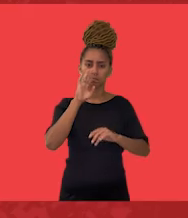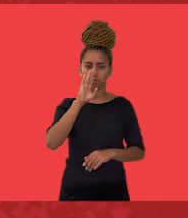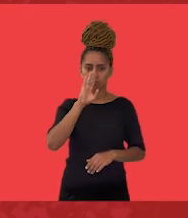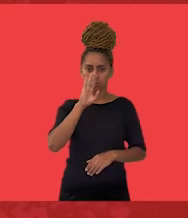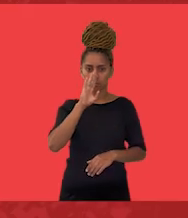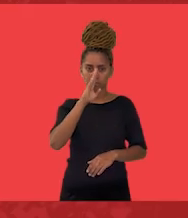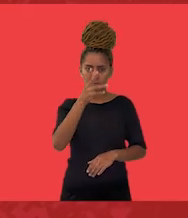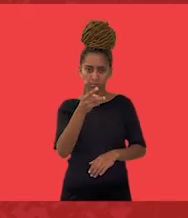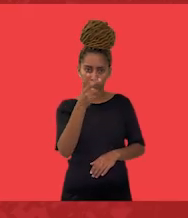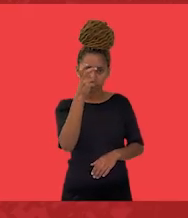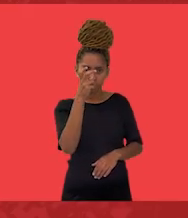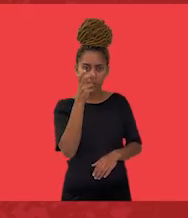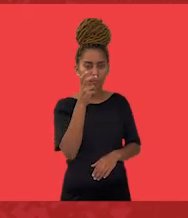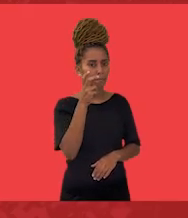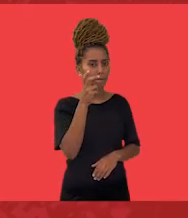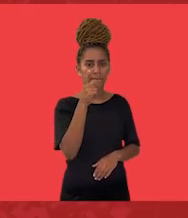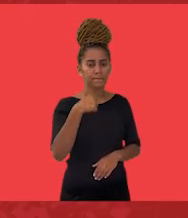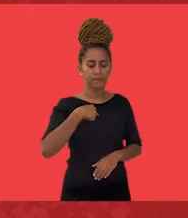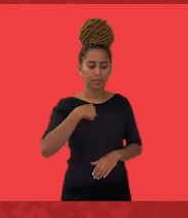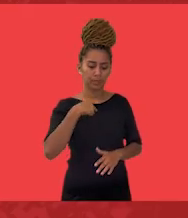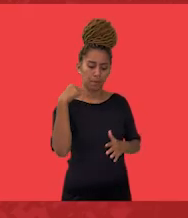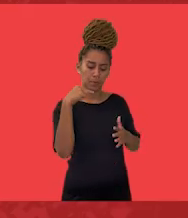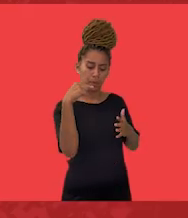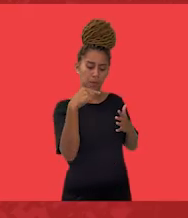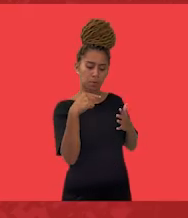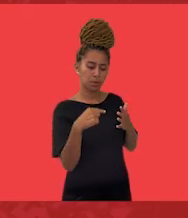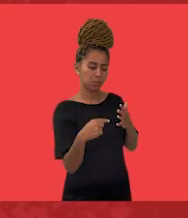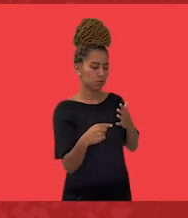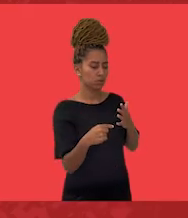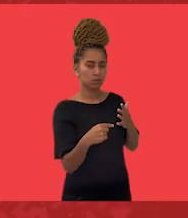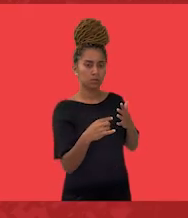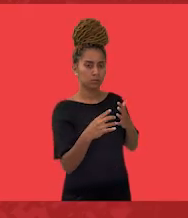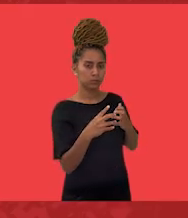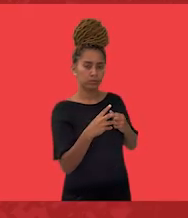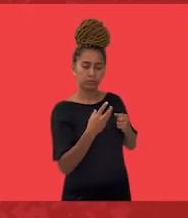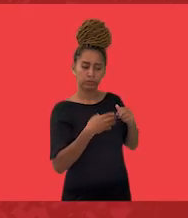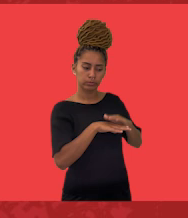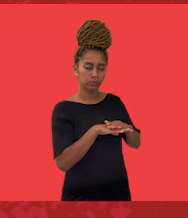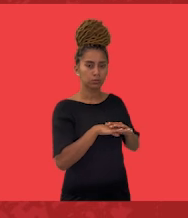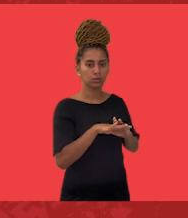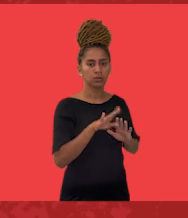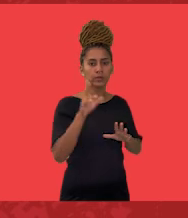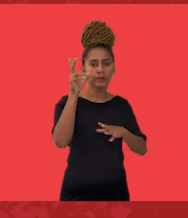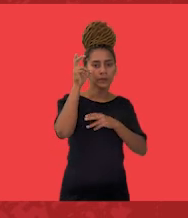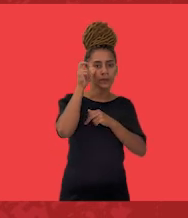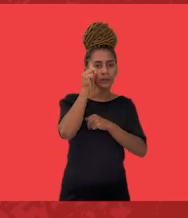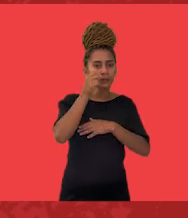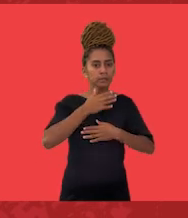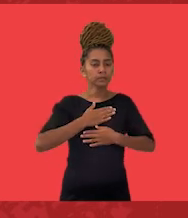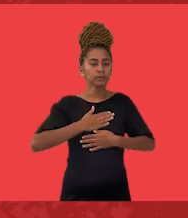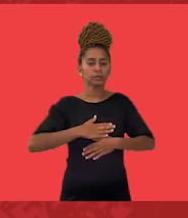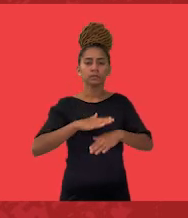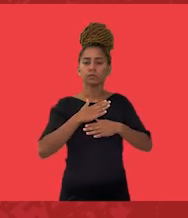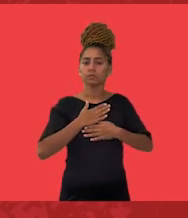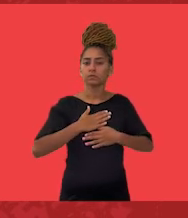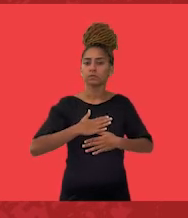léguas. O inquantificável entre quem sou e a paz que almejo. Ao meu